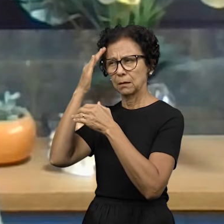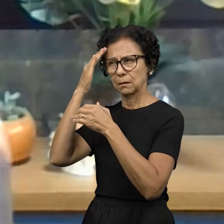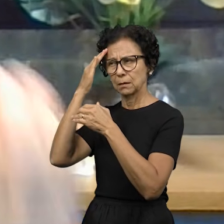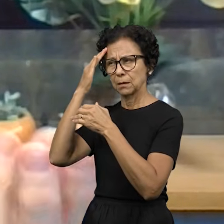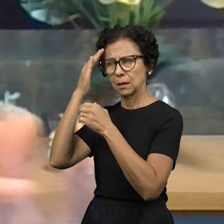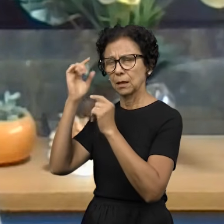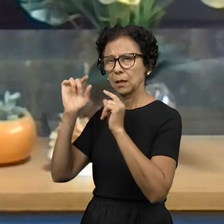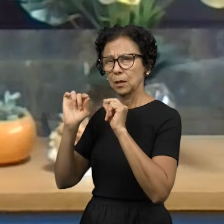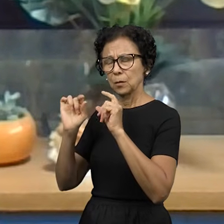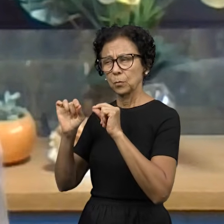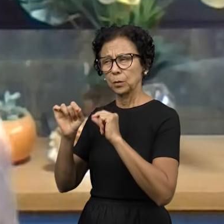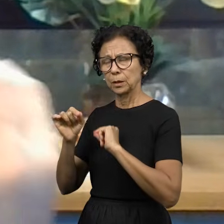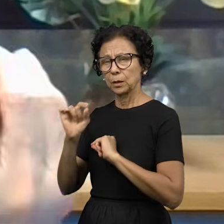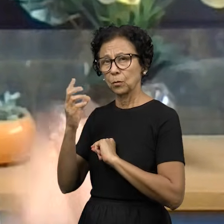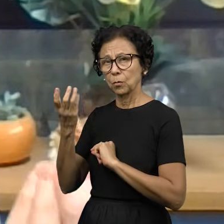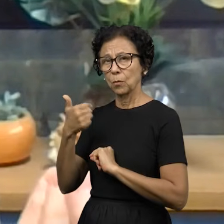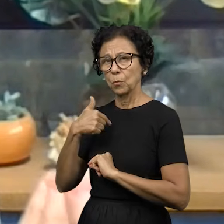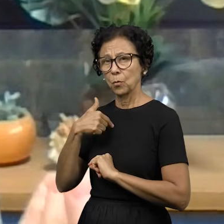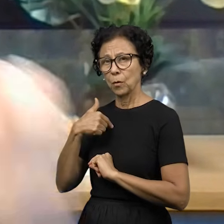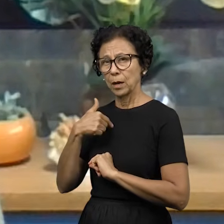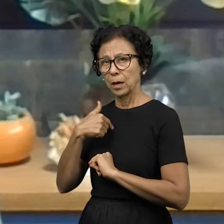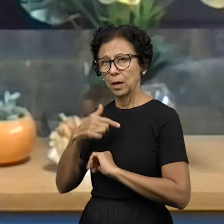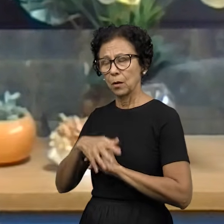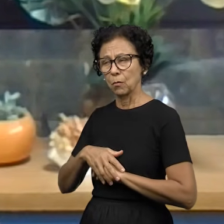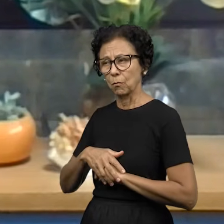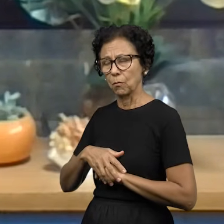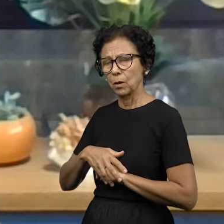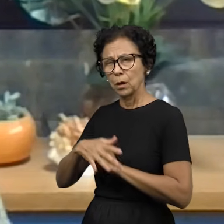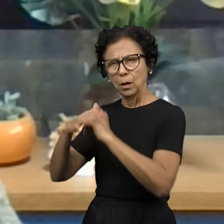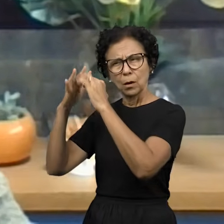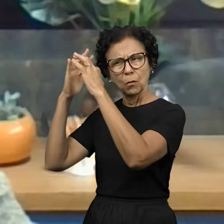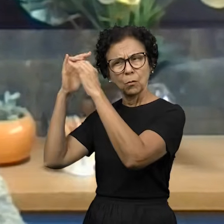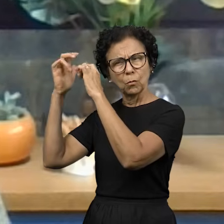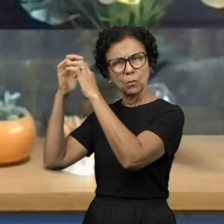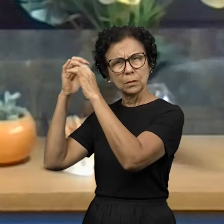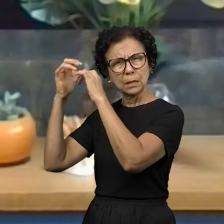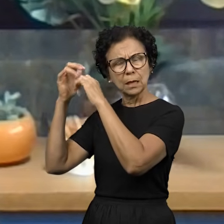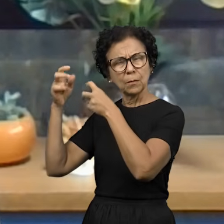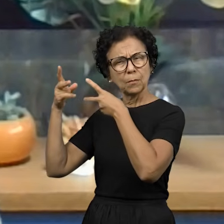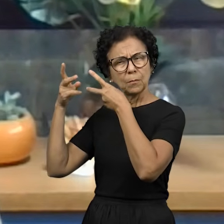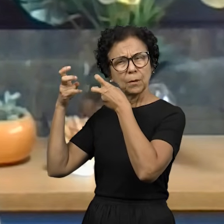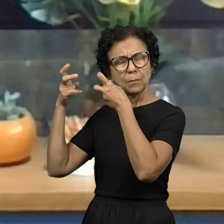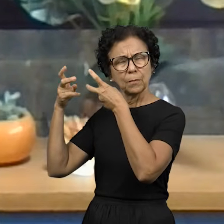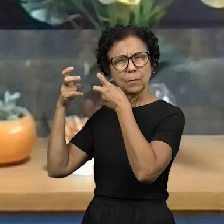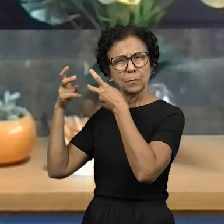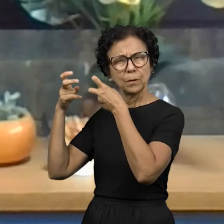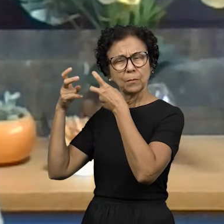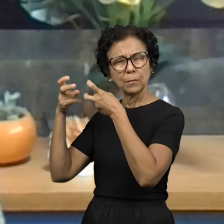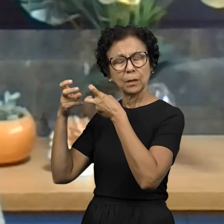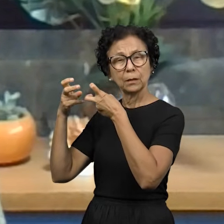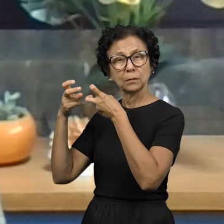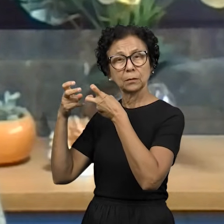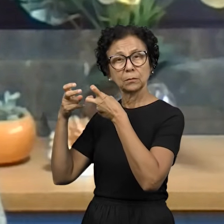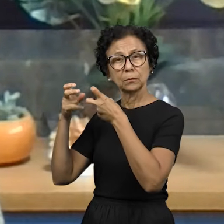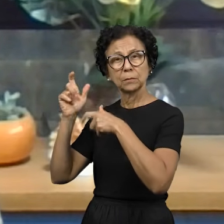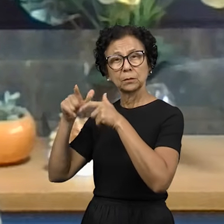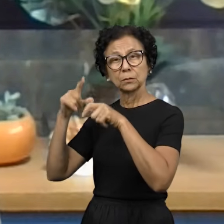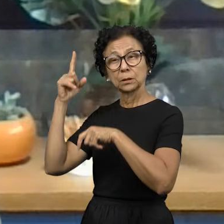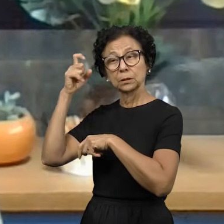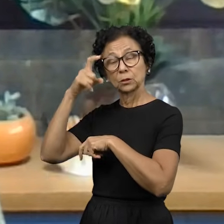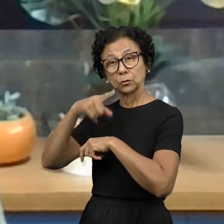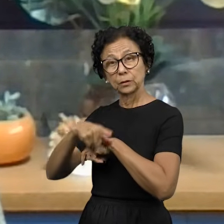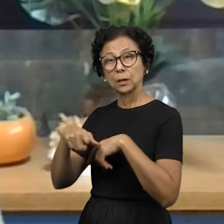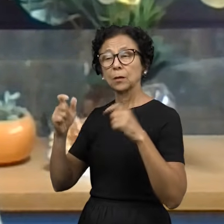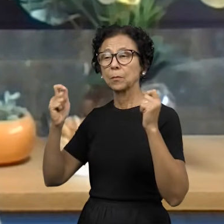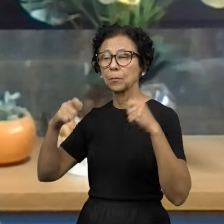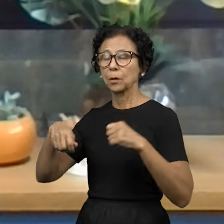o sentido do que eu estou ouvindo é o cérebro. Então, pessoas com alteração de processamento auditivo também podem